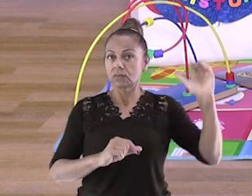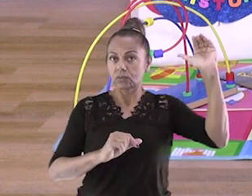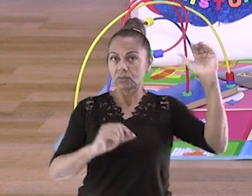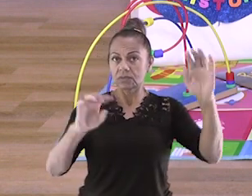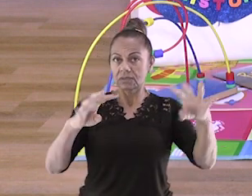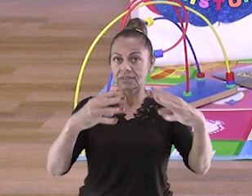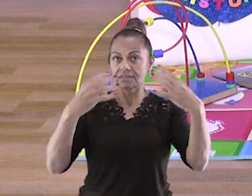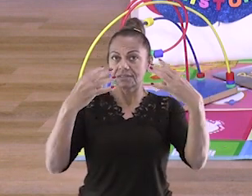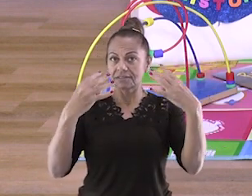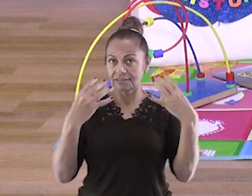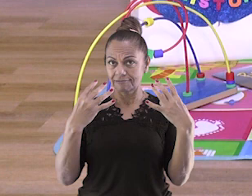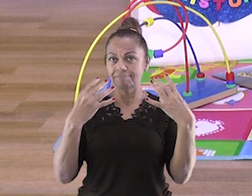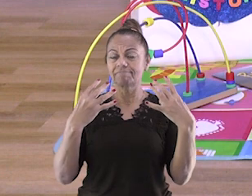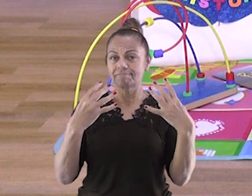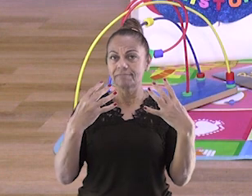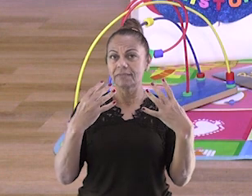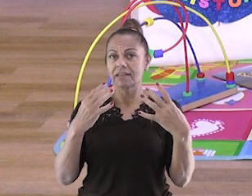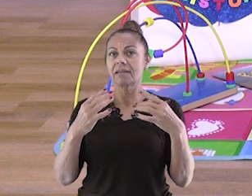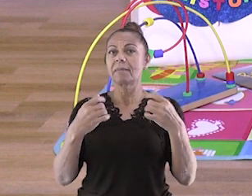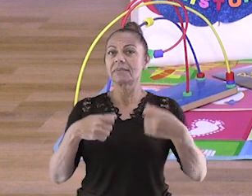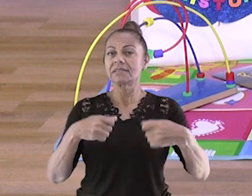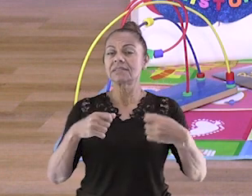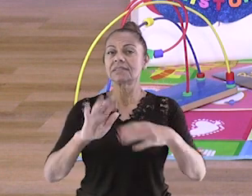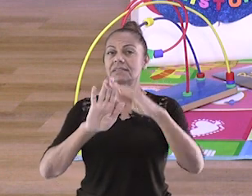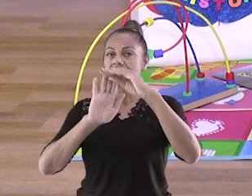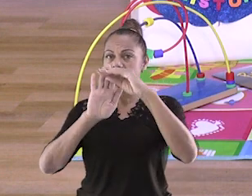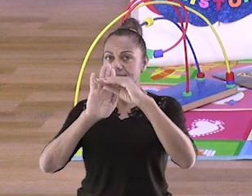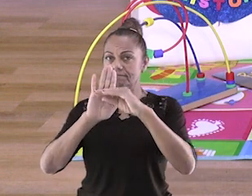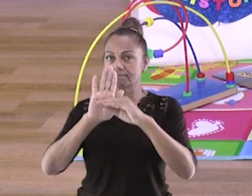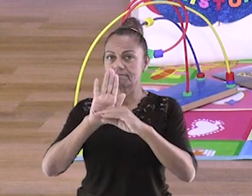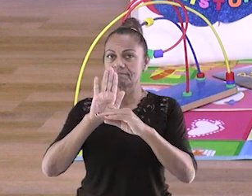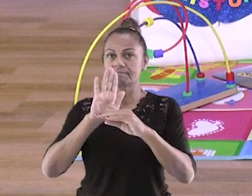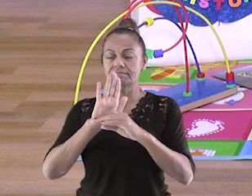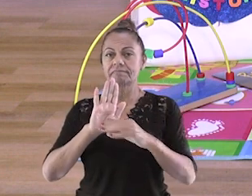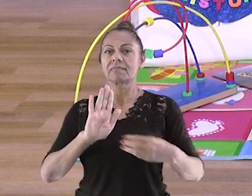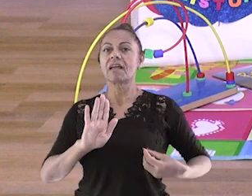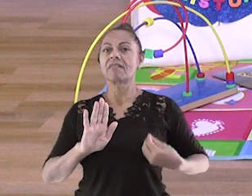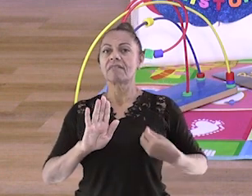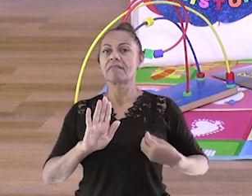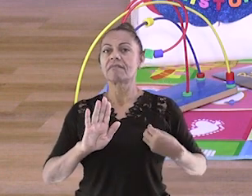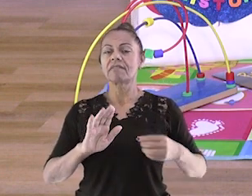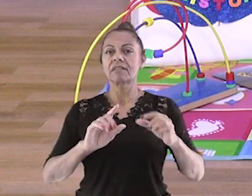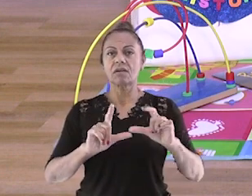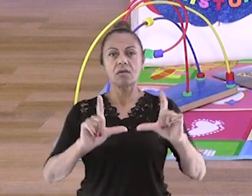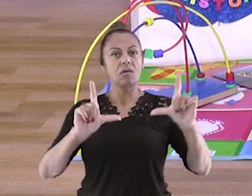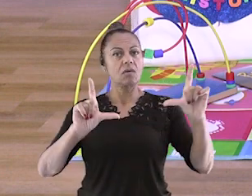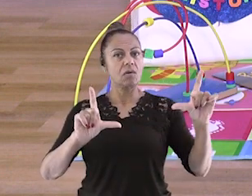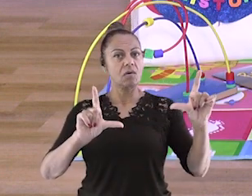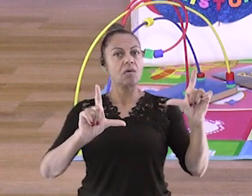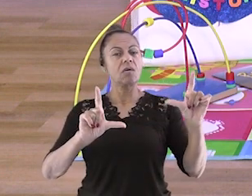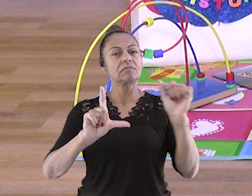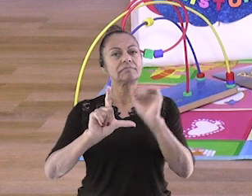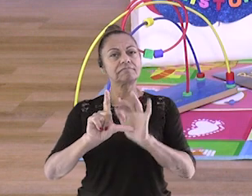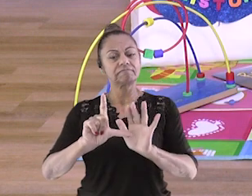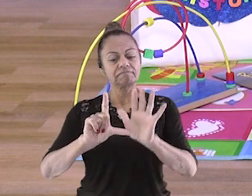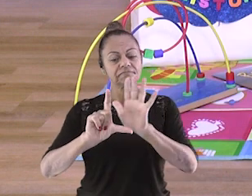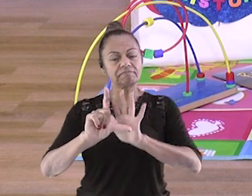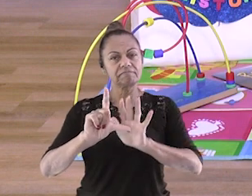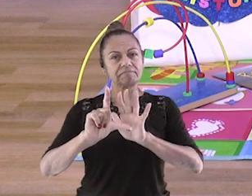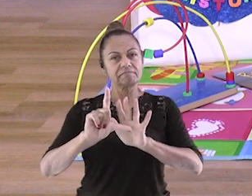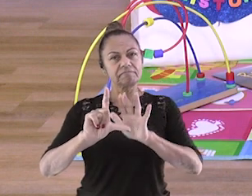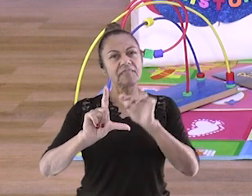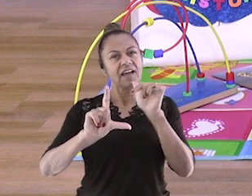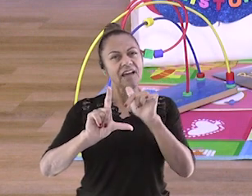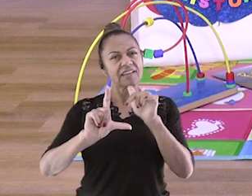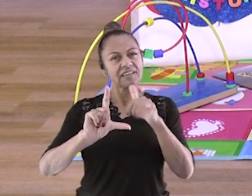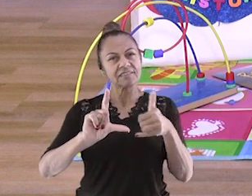câmera com o QR Code que aparece na tela. É só preencher o formulário e confirmar com a lista de presença que sua